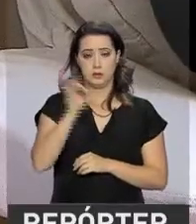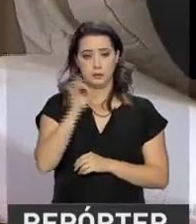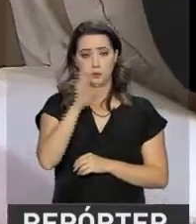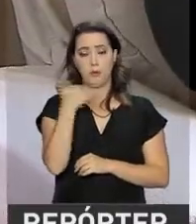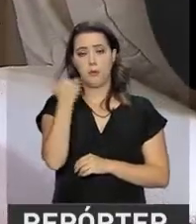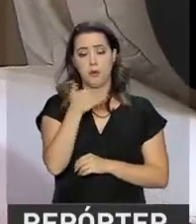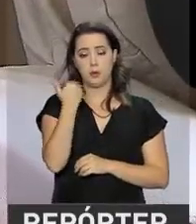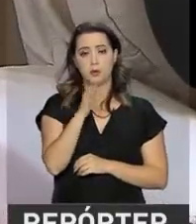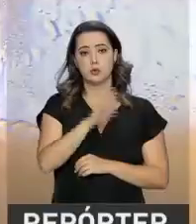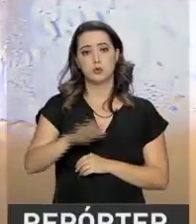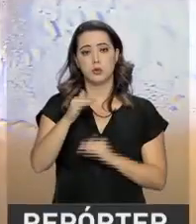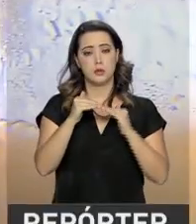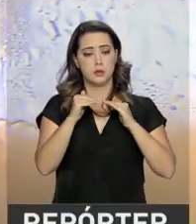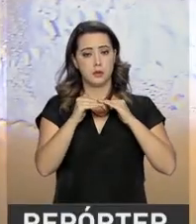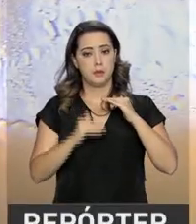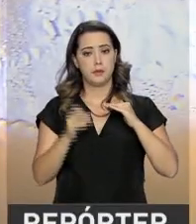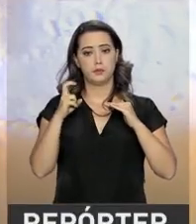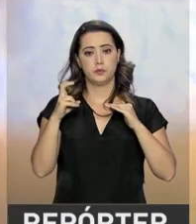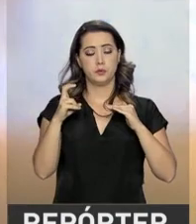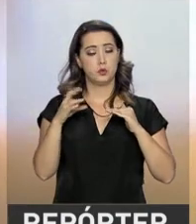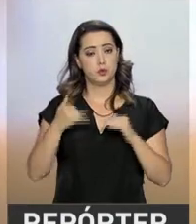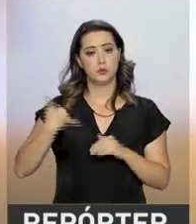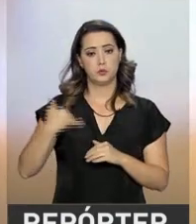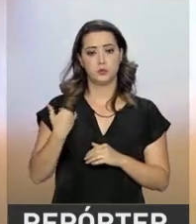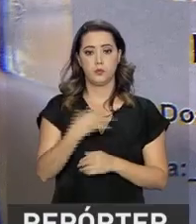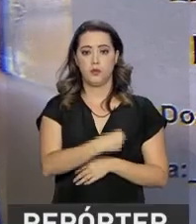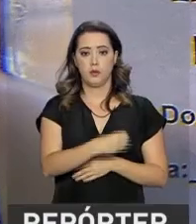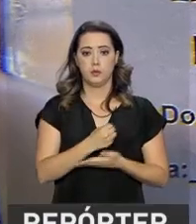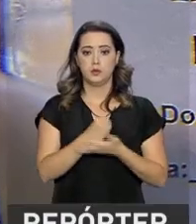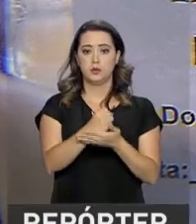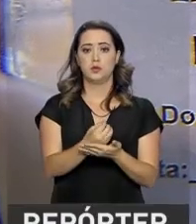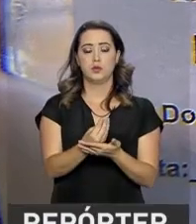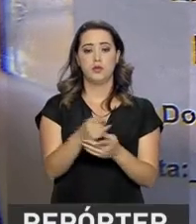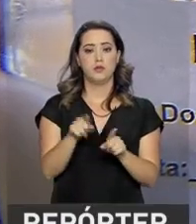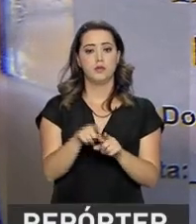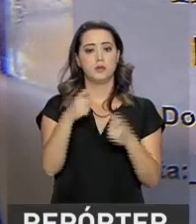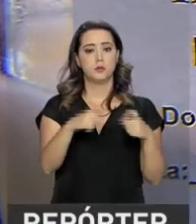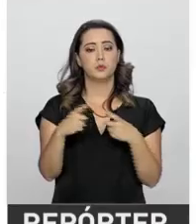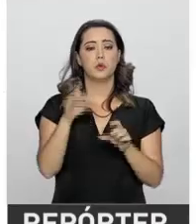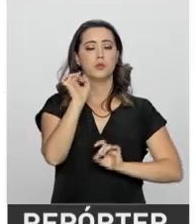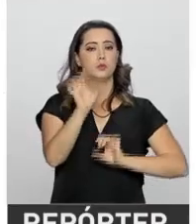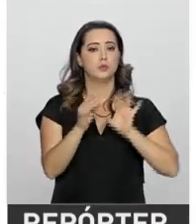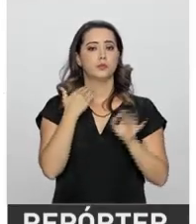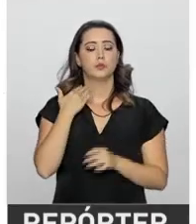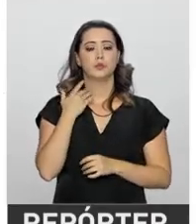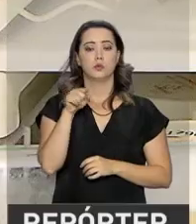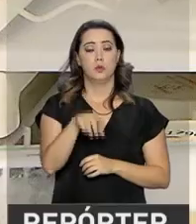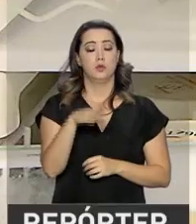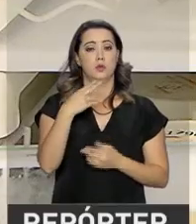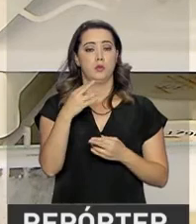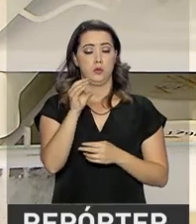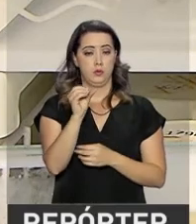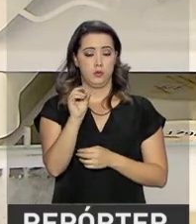crianças menores de 5 anos. O leite doado por mães como Tayane vão para bancos especializados, como este no